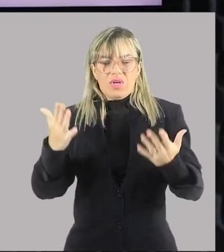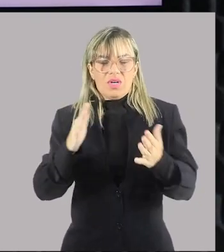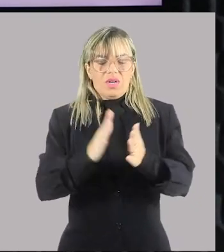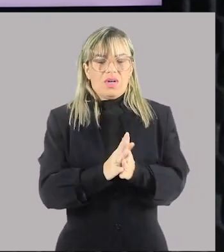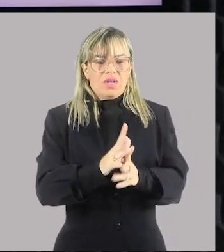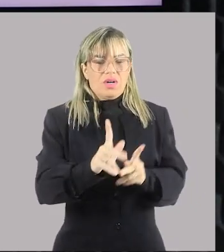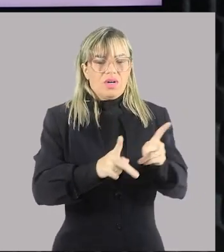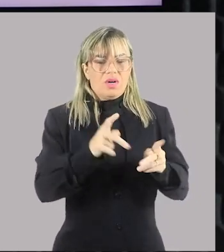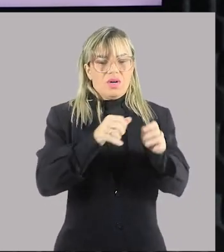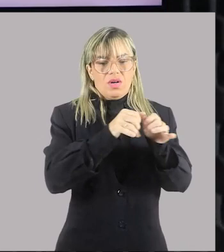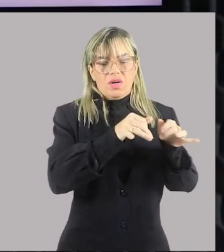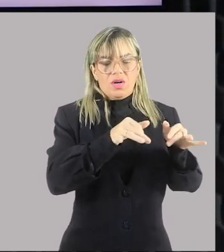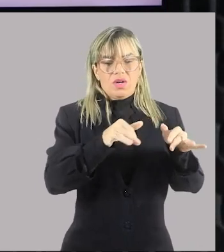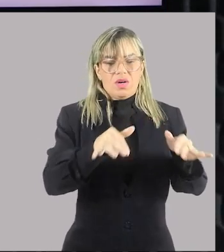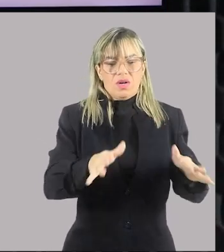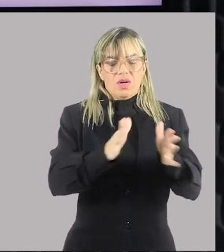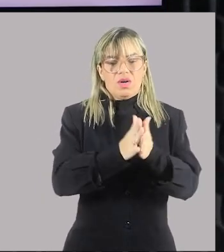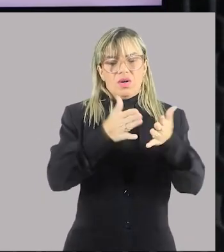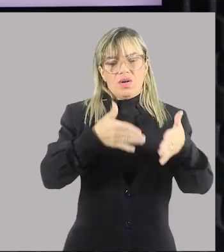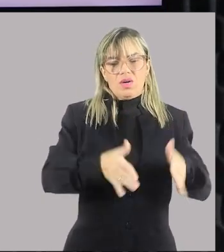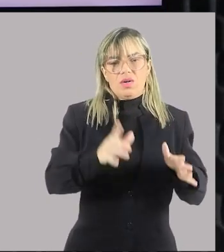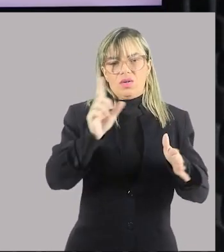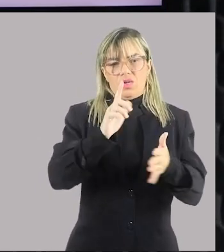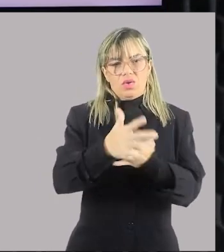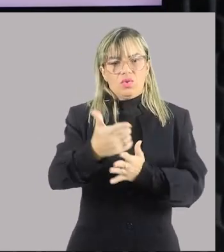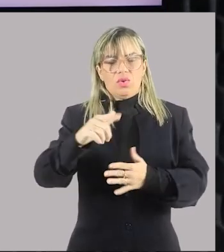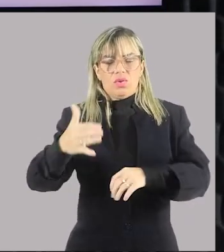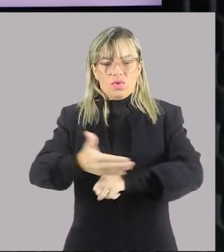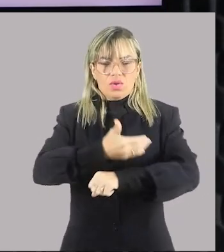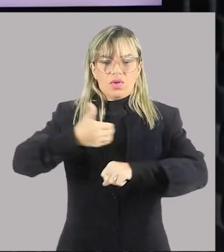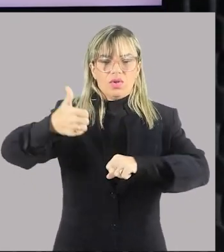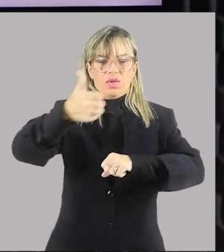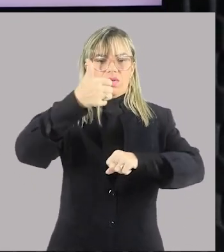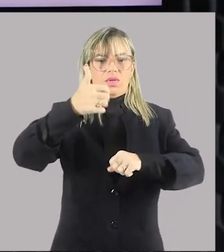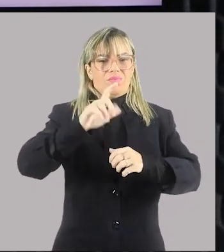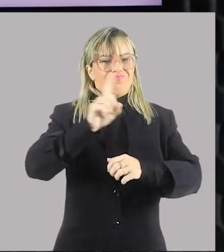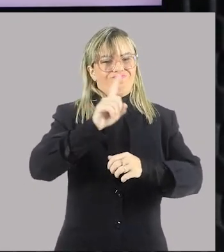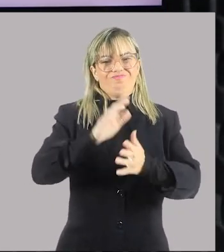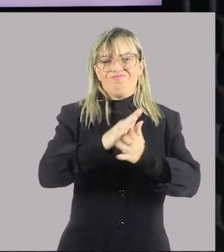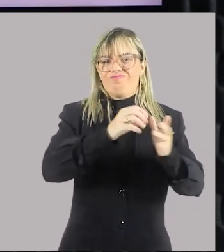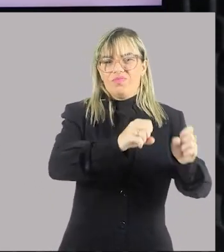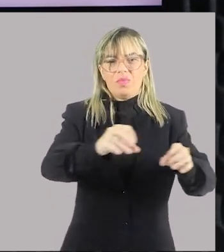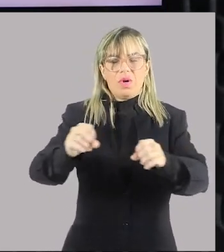brasileira cresceu, nós não tivemos melhorias na questão de quê? Da educação.